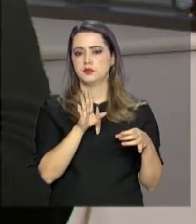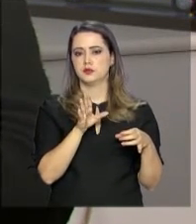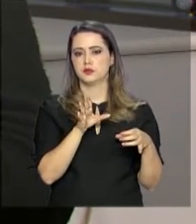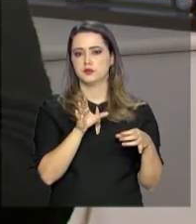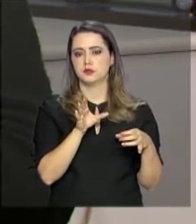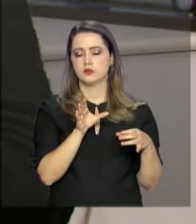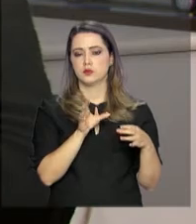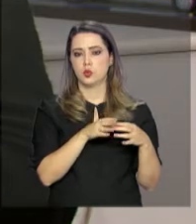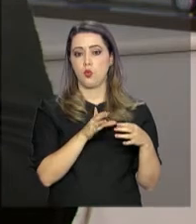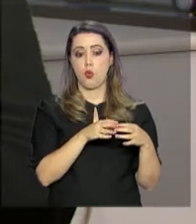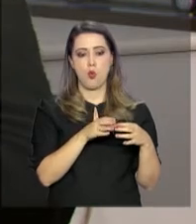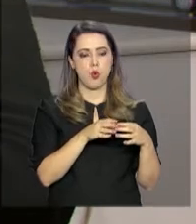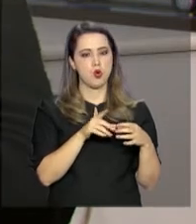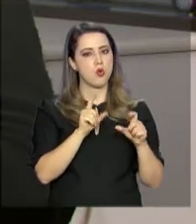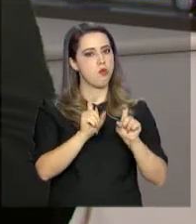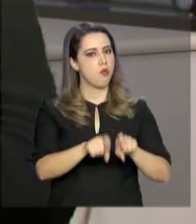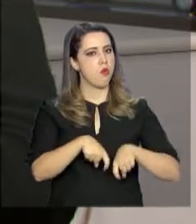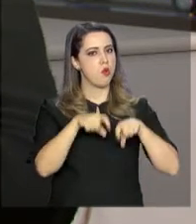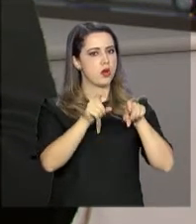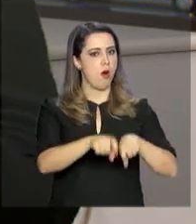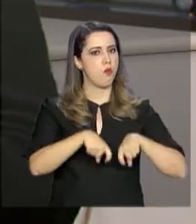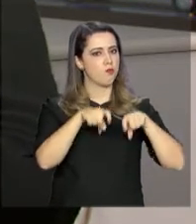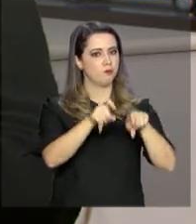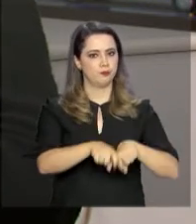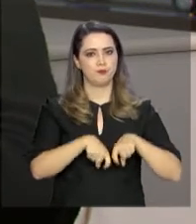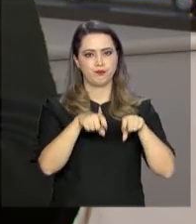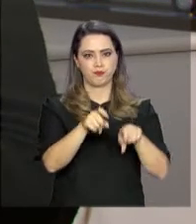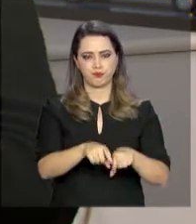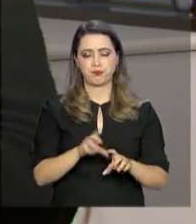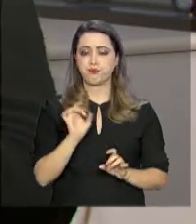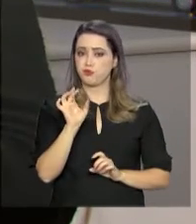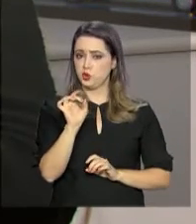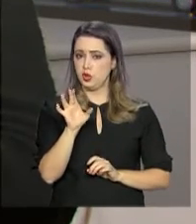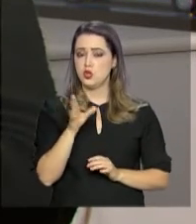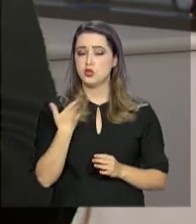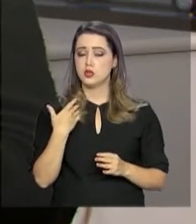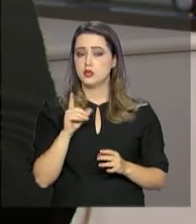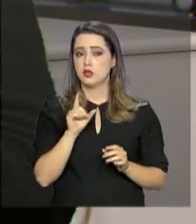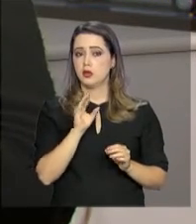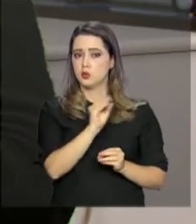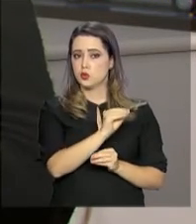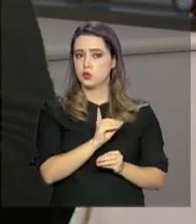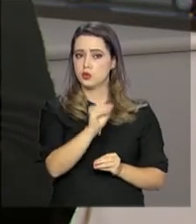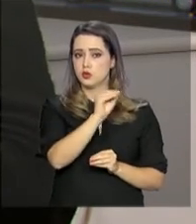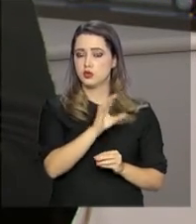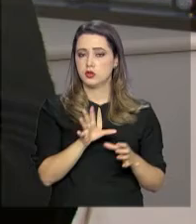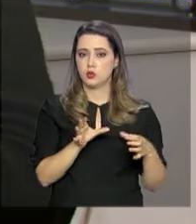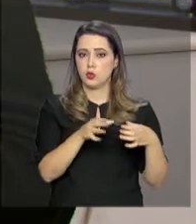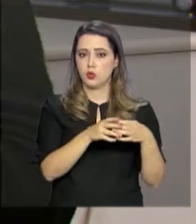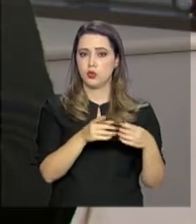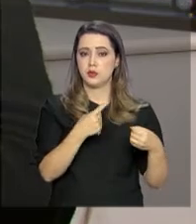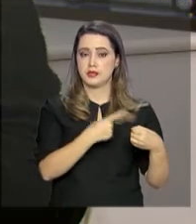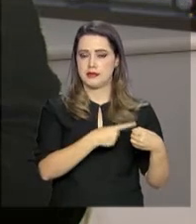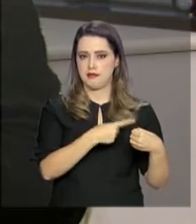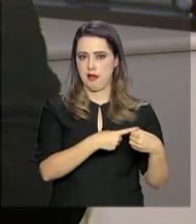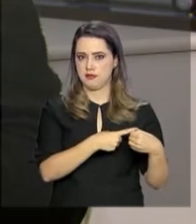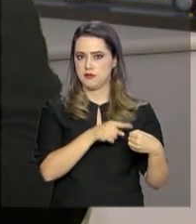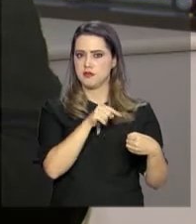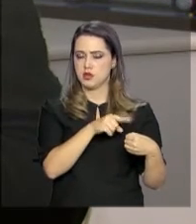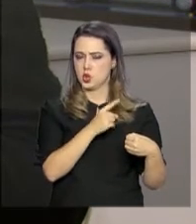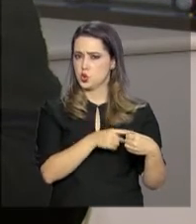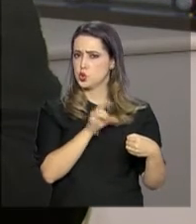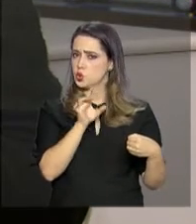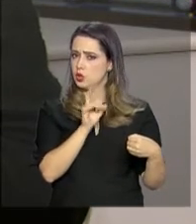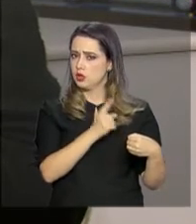área rural tá por enquanto nós só estamos atendendo as escolas da área urbana nós queremos